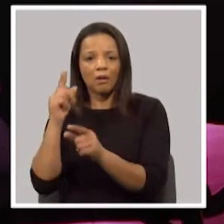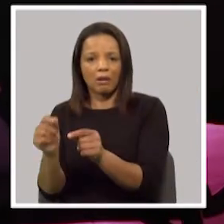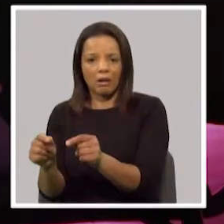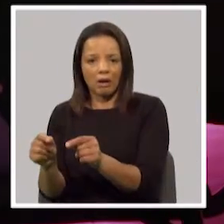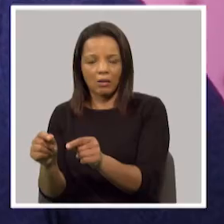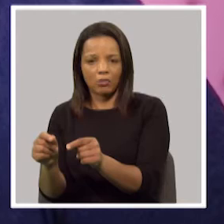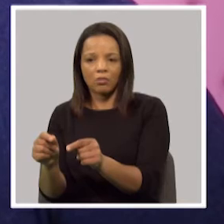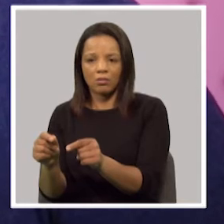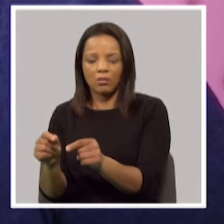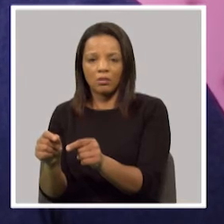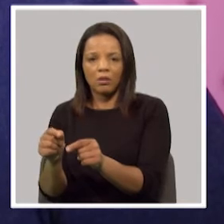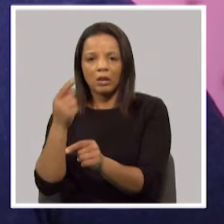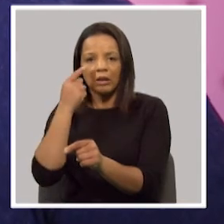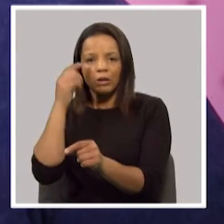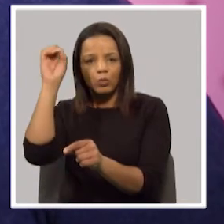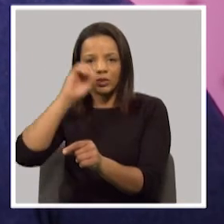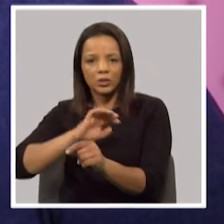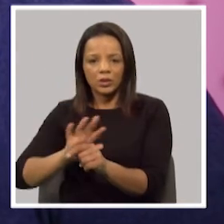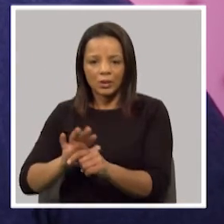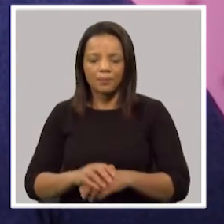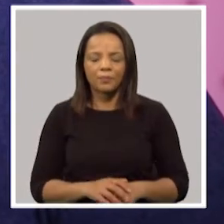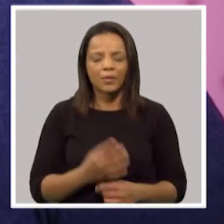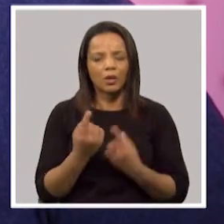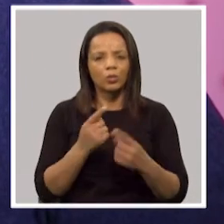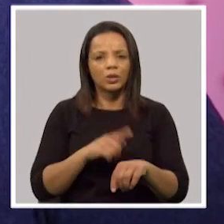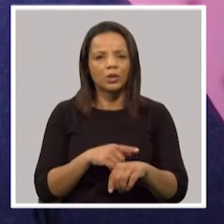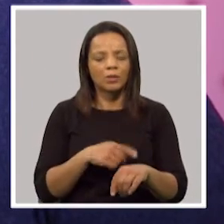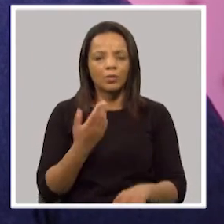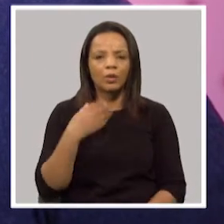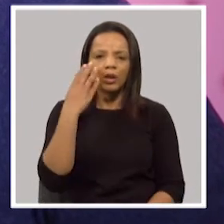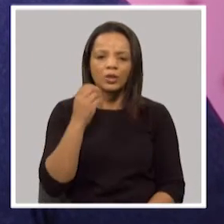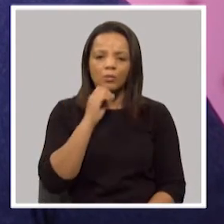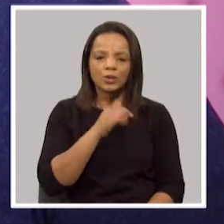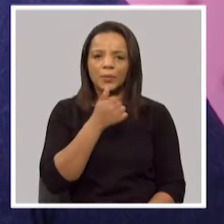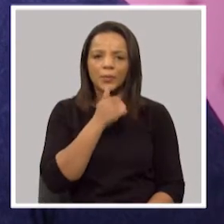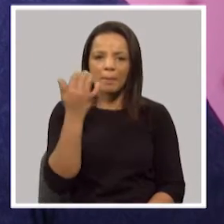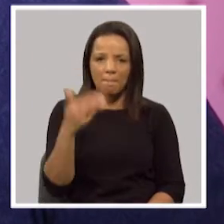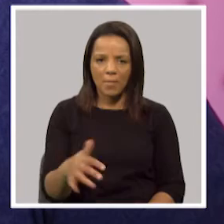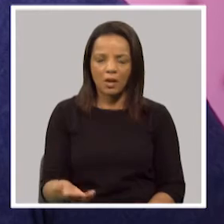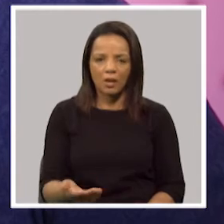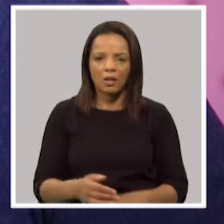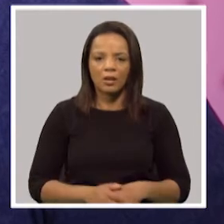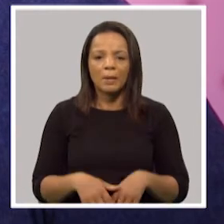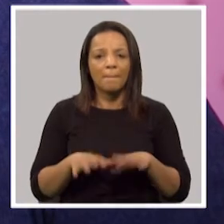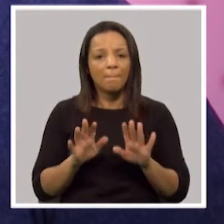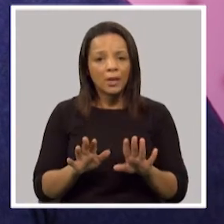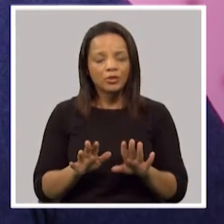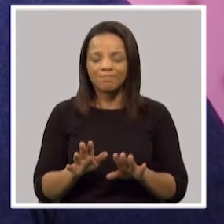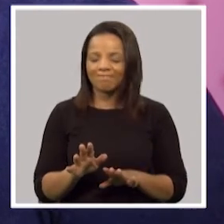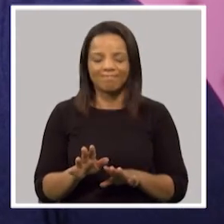nem um ouvinte. E isso custou-me. Durante algum tempo eu achei que podia estar a tomar uma má decisão,